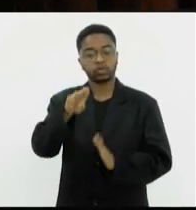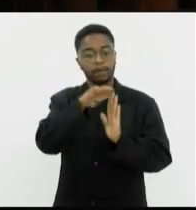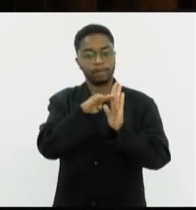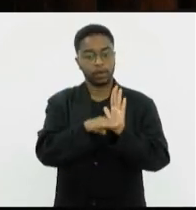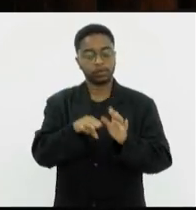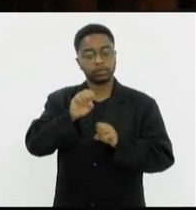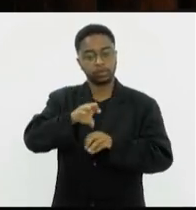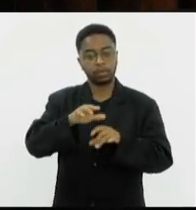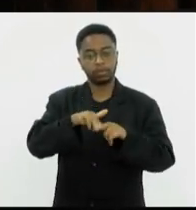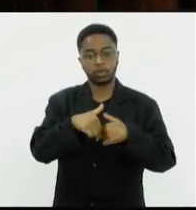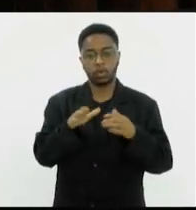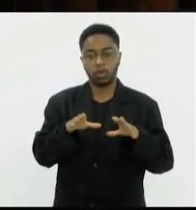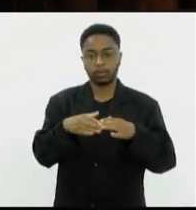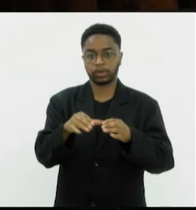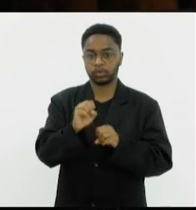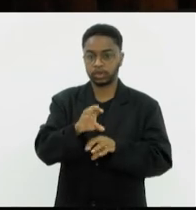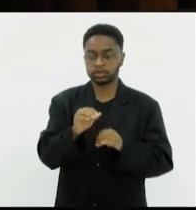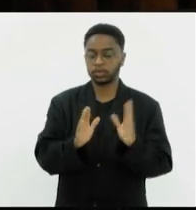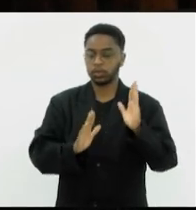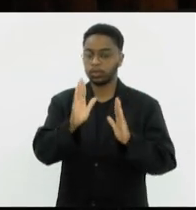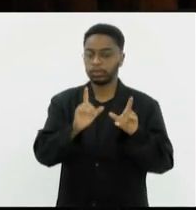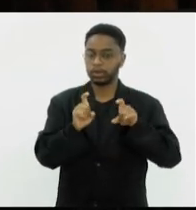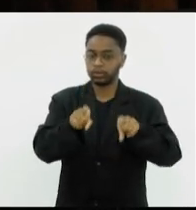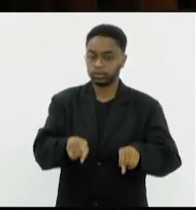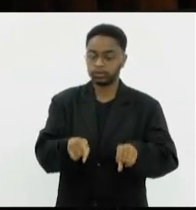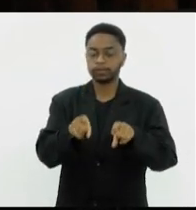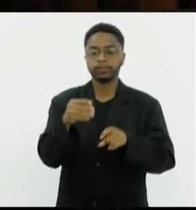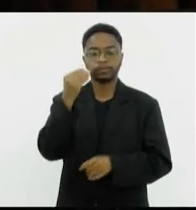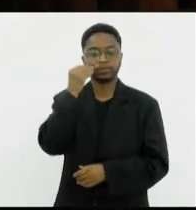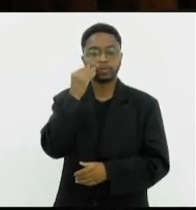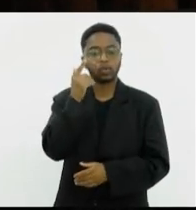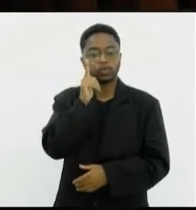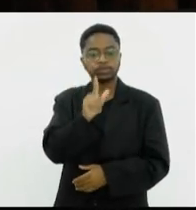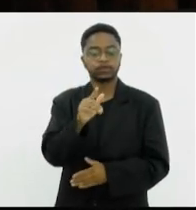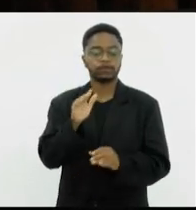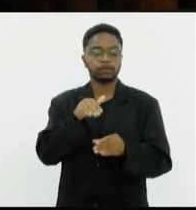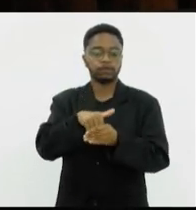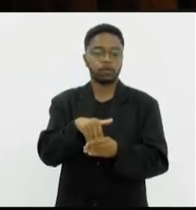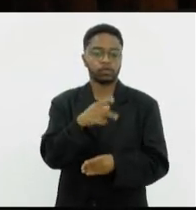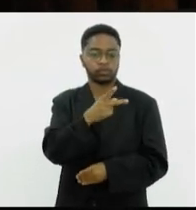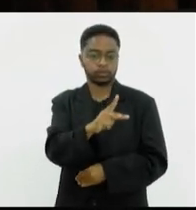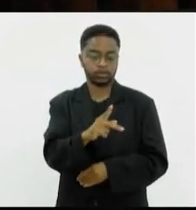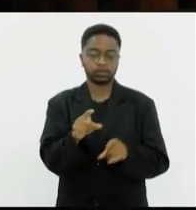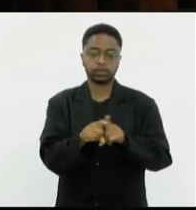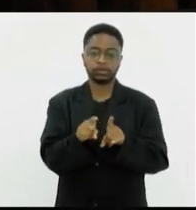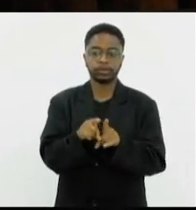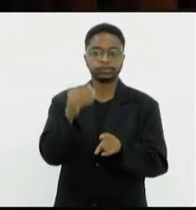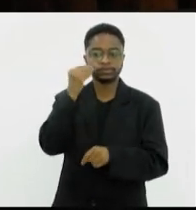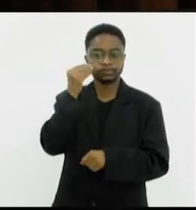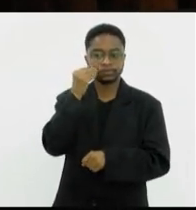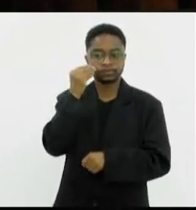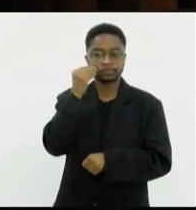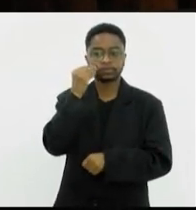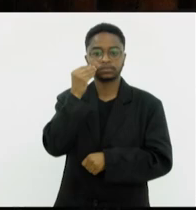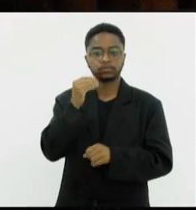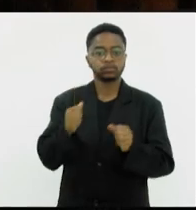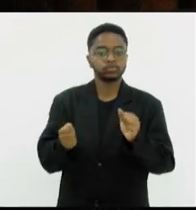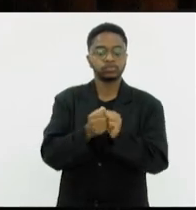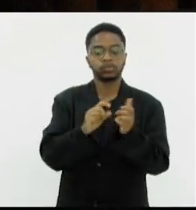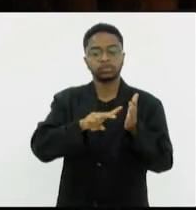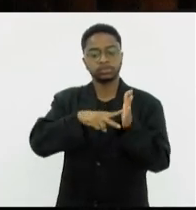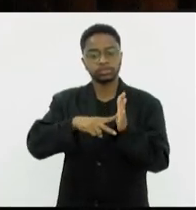Comissão de Educação durante todo o tempo de seu mandato para buscar votos para Vossa Excelência, para instrumentalizar com o sindicato